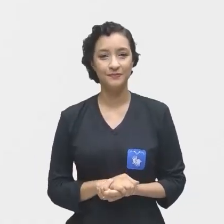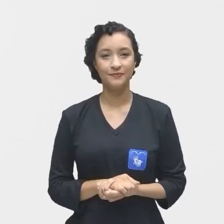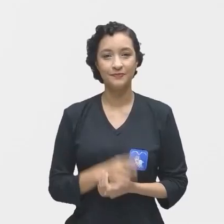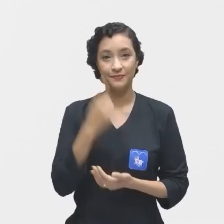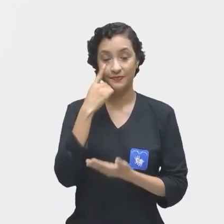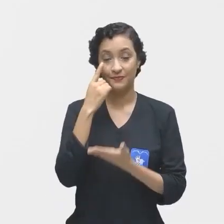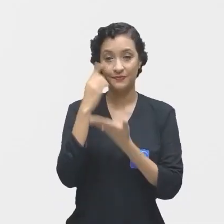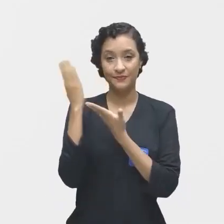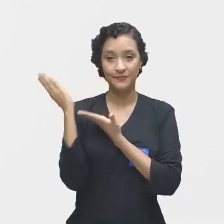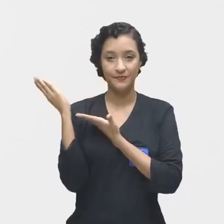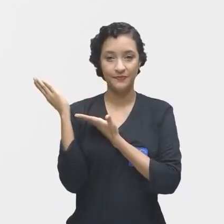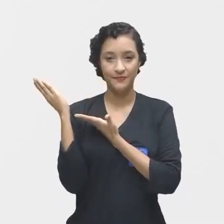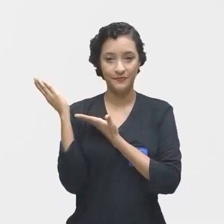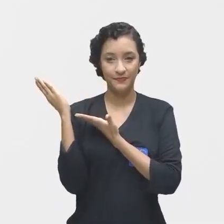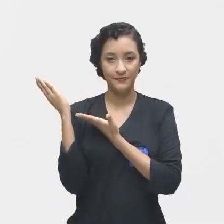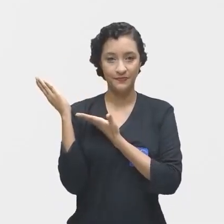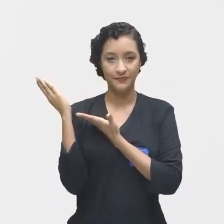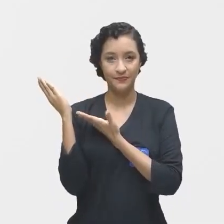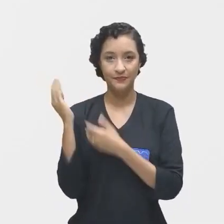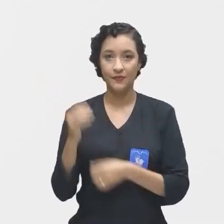O setor terciário,